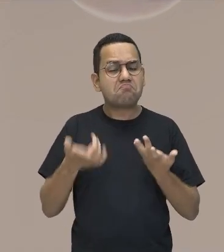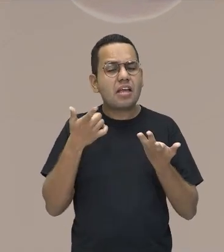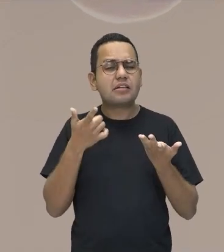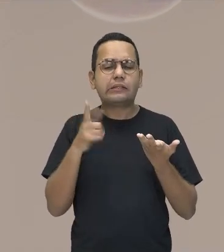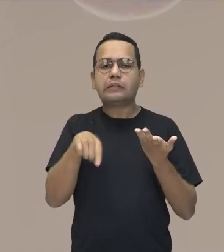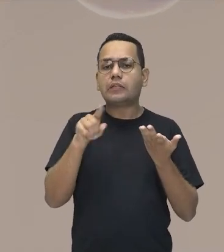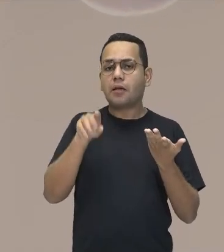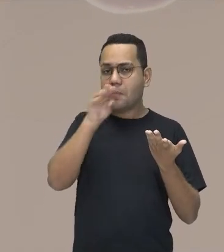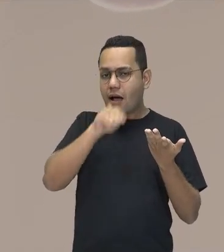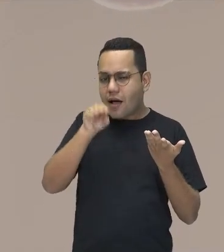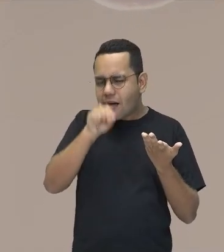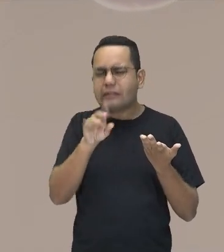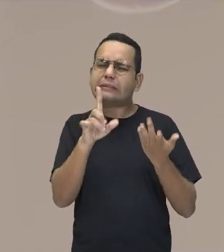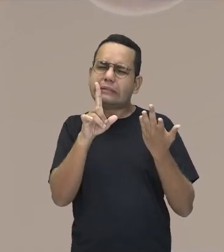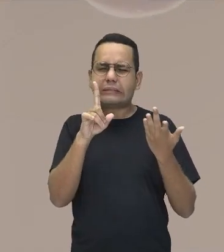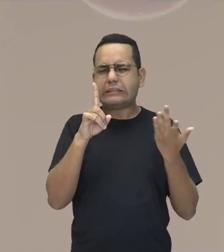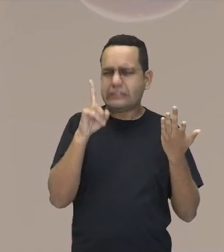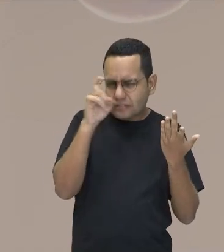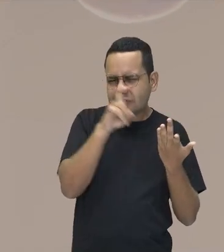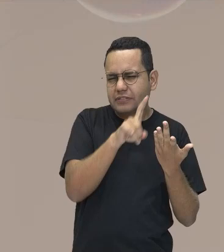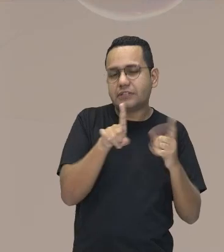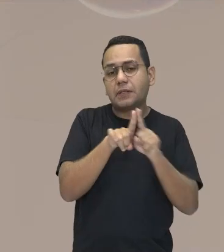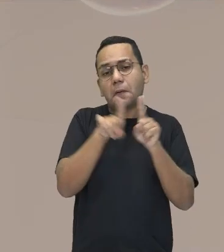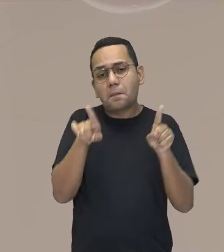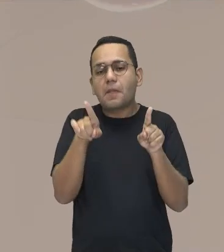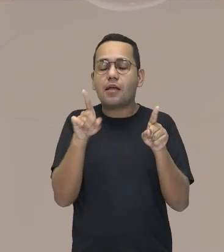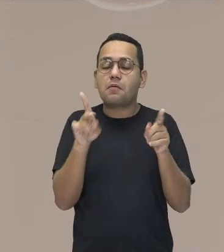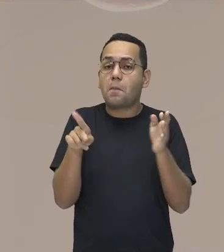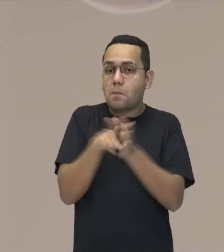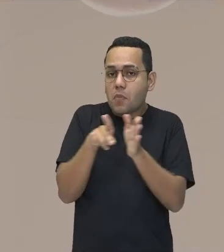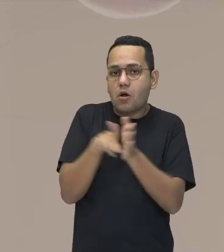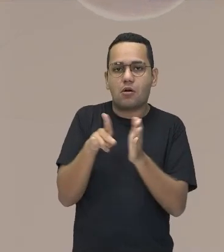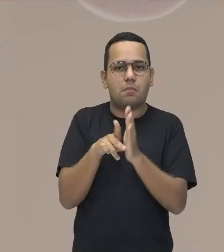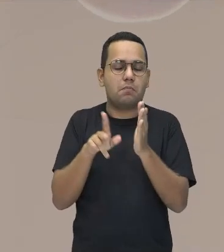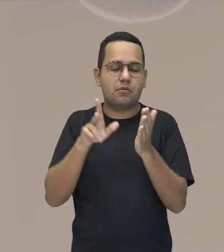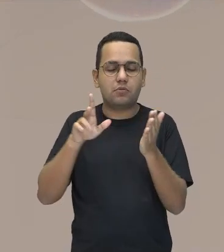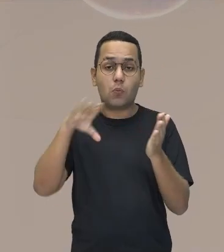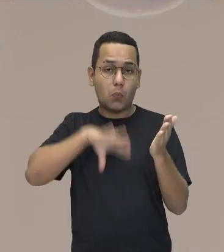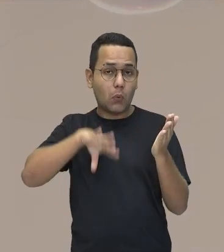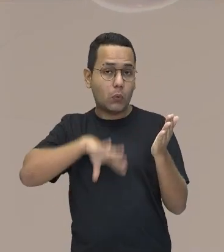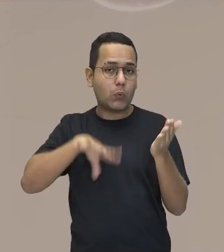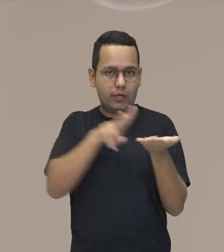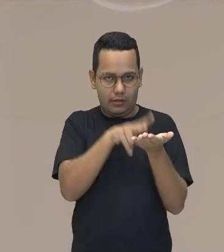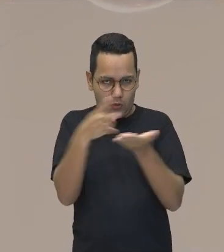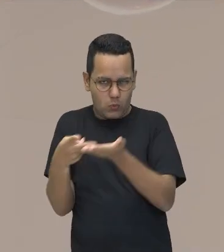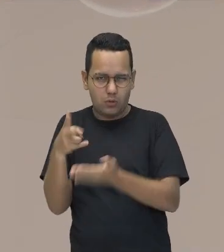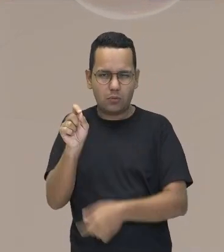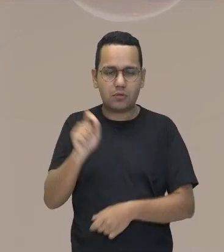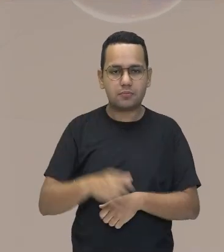devagar, mas a gente consegue aí fazer essa interpretação do português, né? Então, a tradução do inglês para o português, os stakeholders